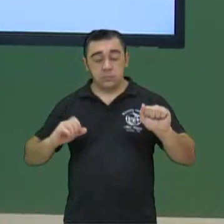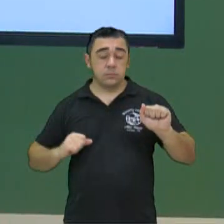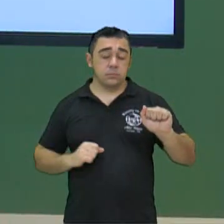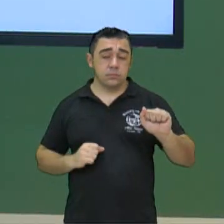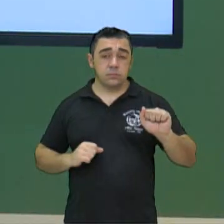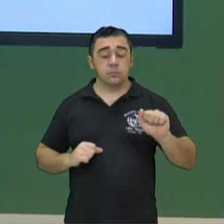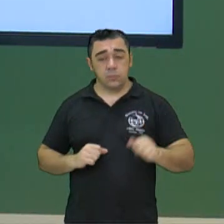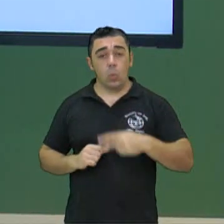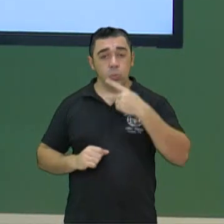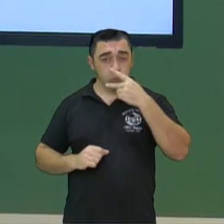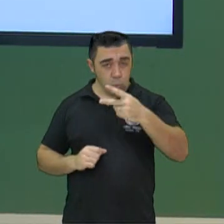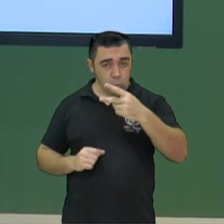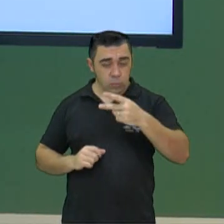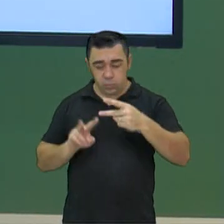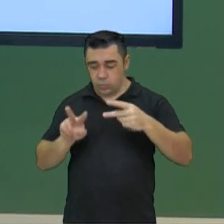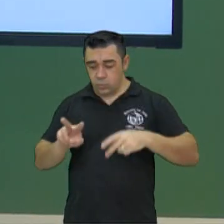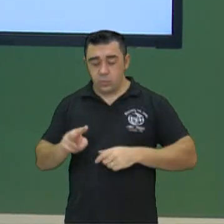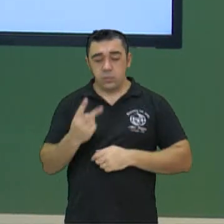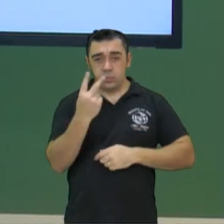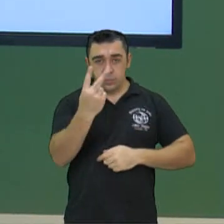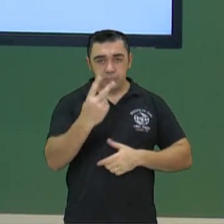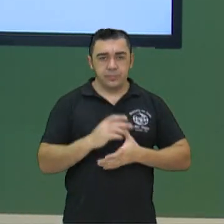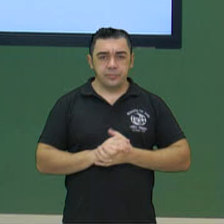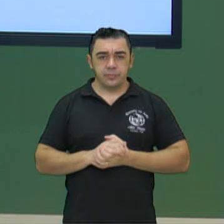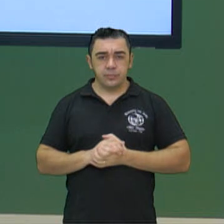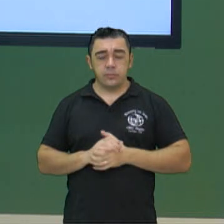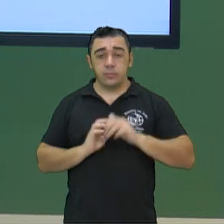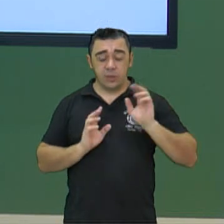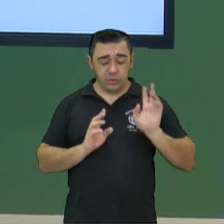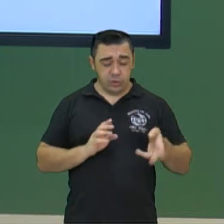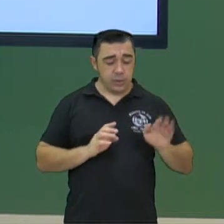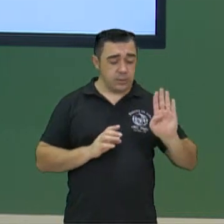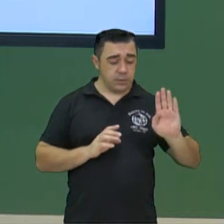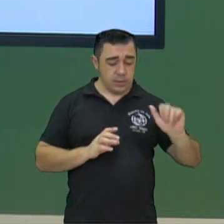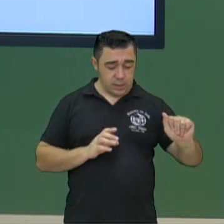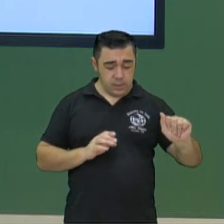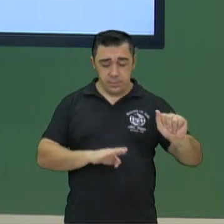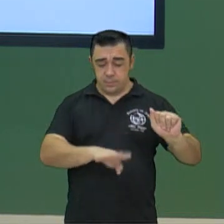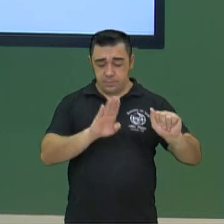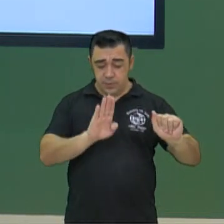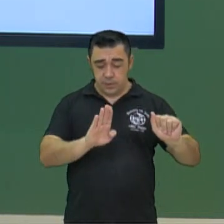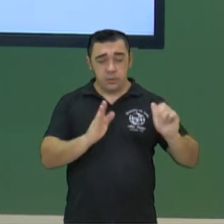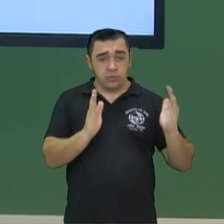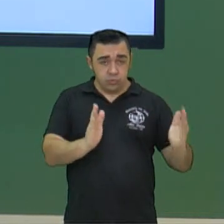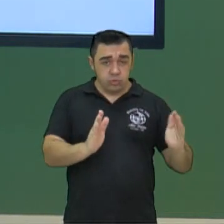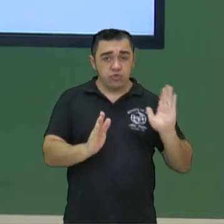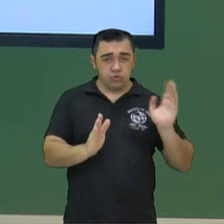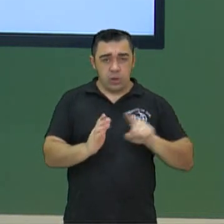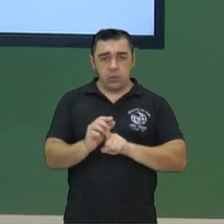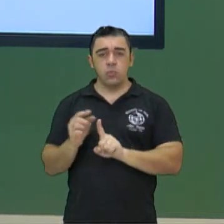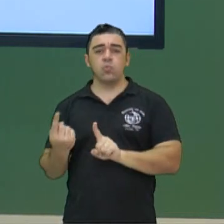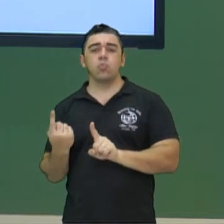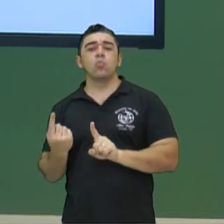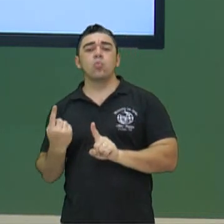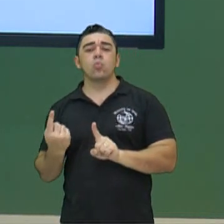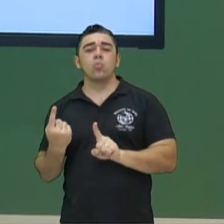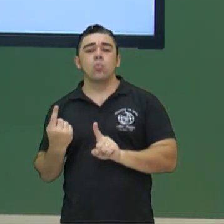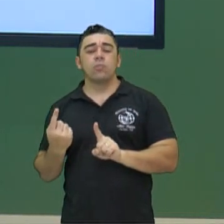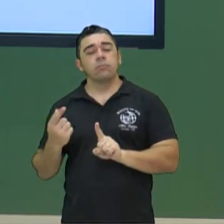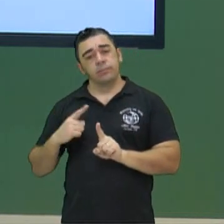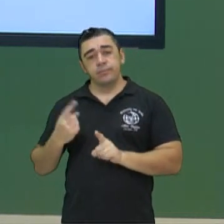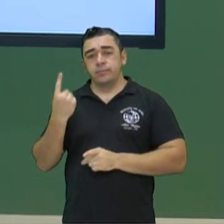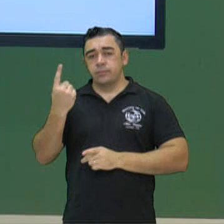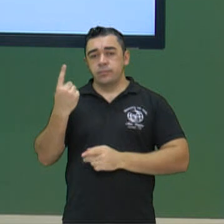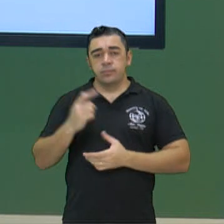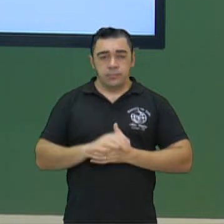E aqui, se a Ana sentou aqui, a Bia sentou aqui, me resta só uma opção.